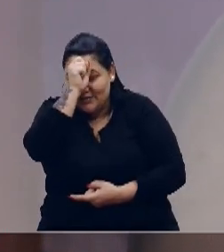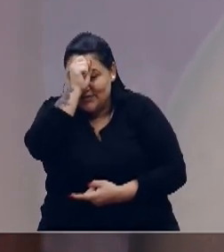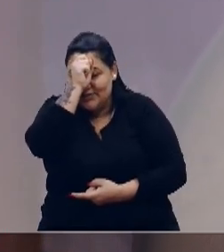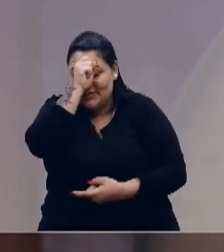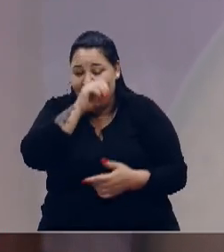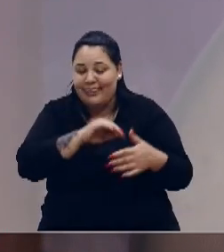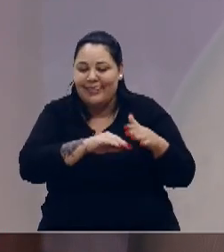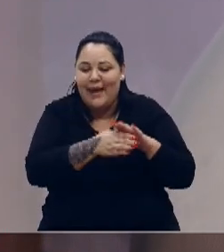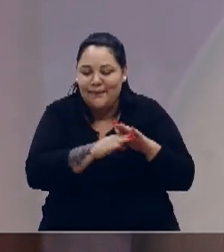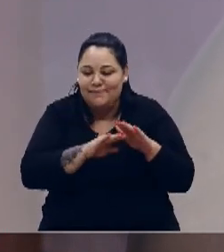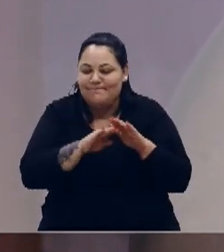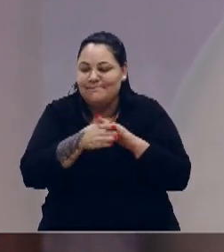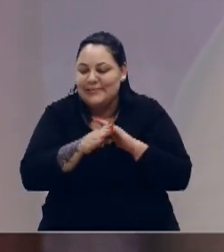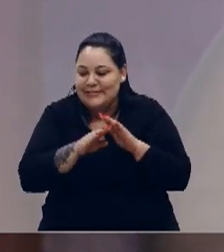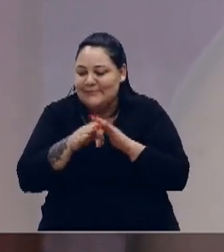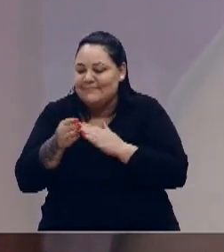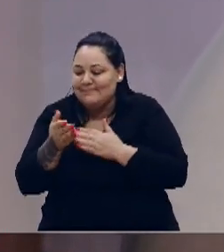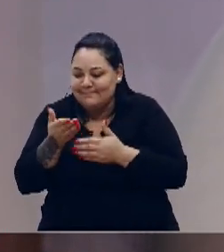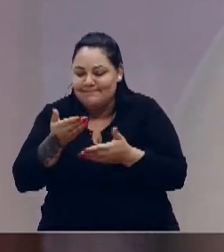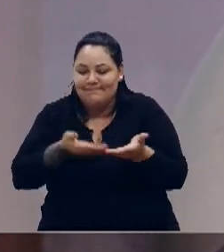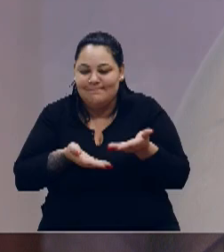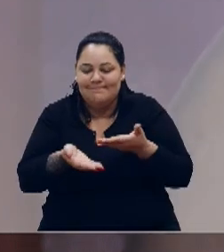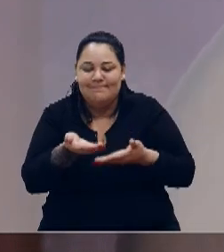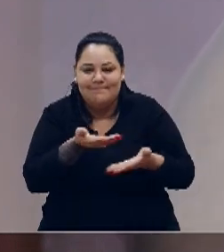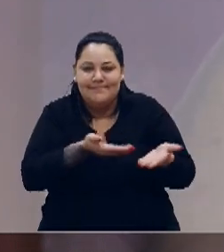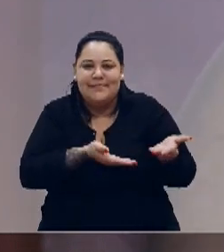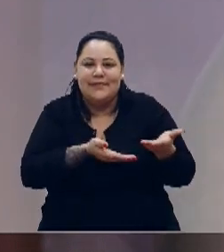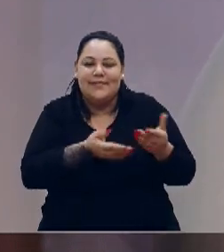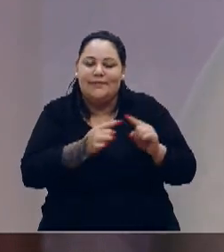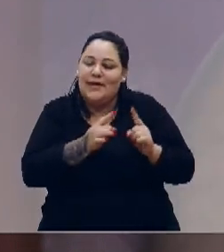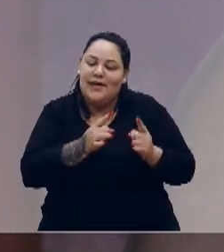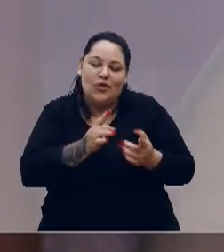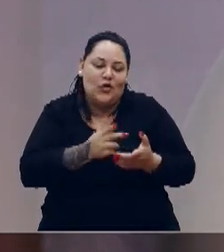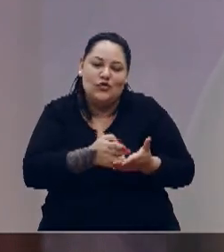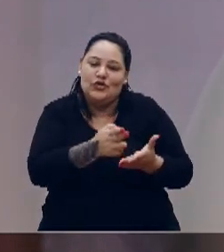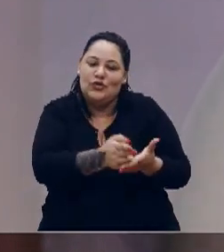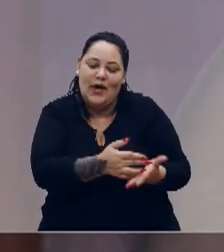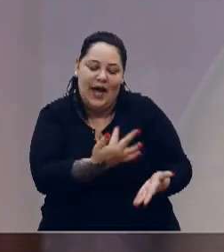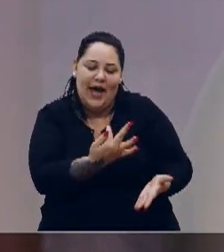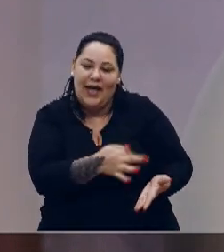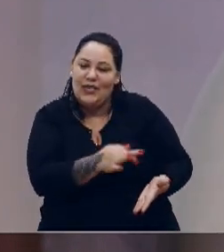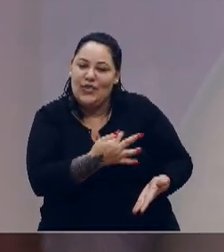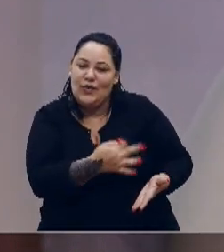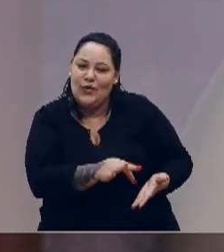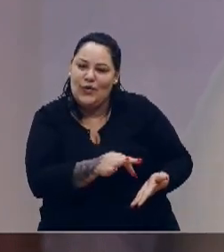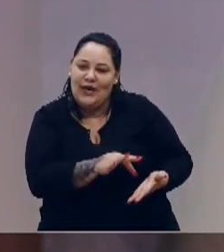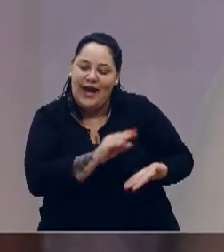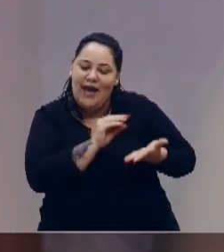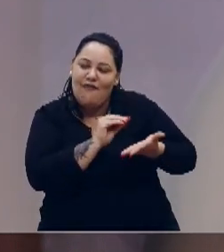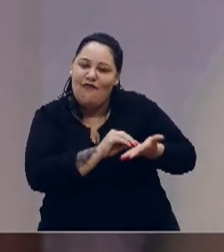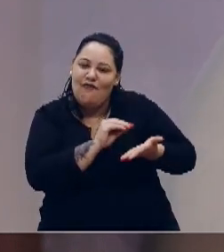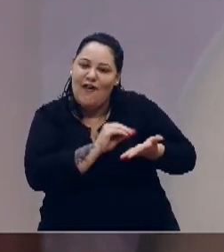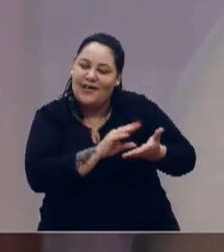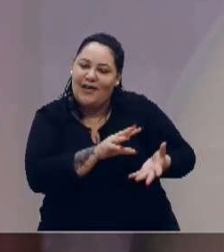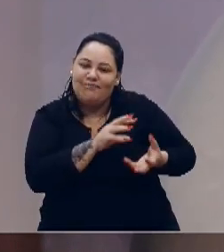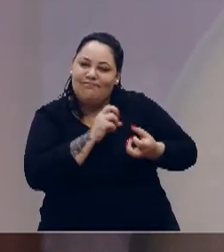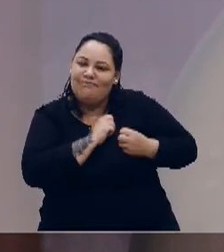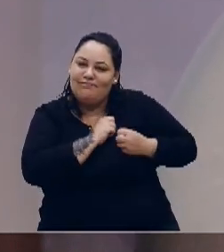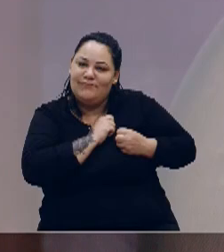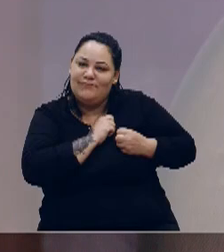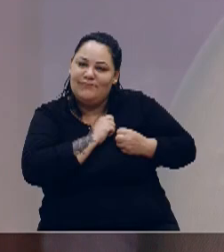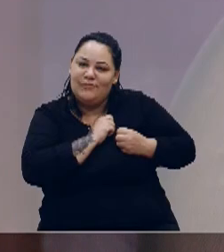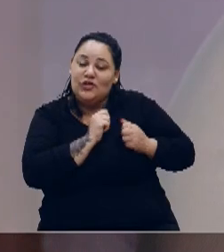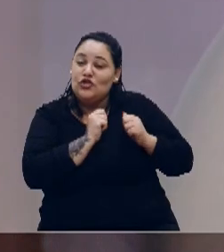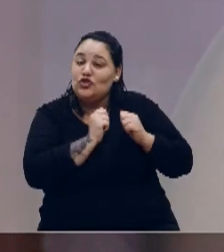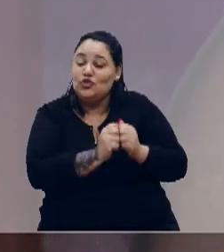a gente vai aprender a lidar, mas a gente vai continuar com aquela dorzinha, aquele buraco, aquele sofrimento vai estar ali, mas a